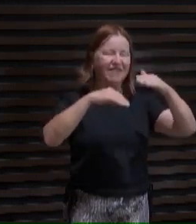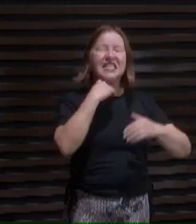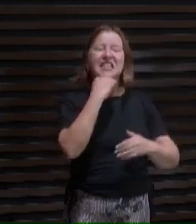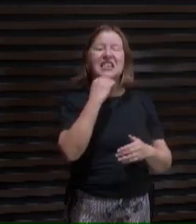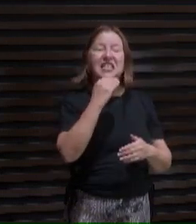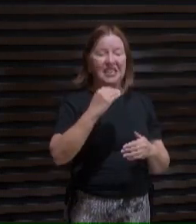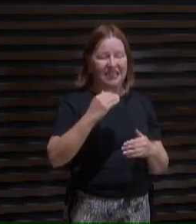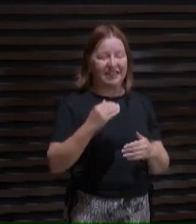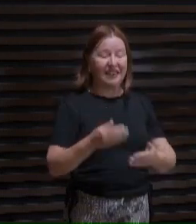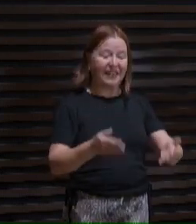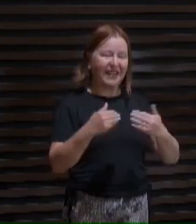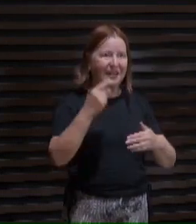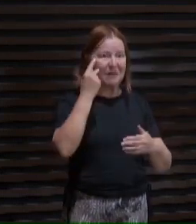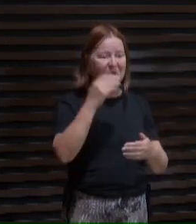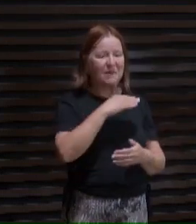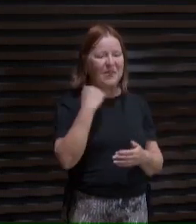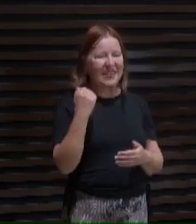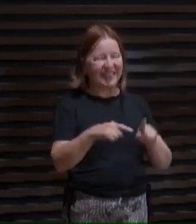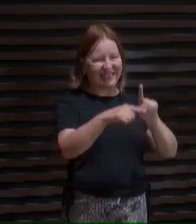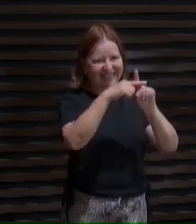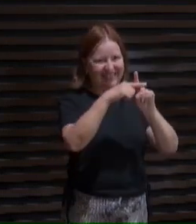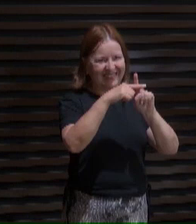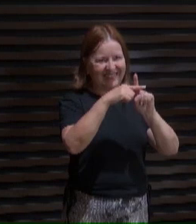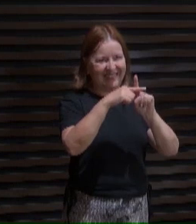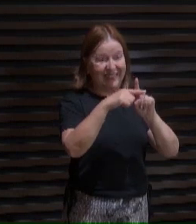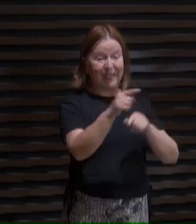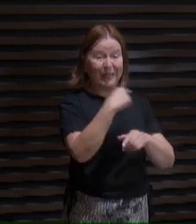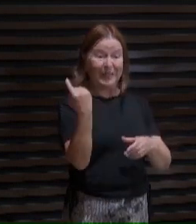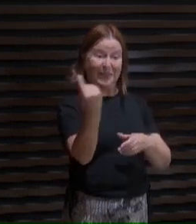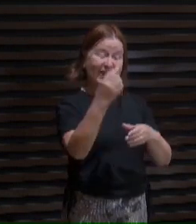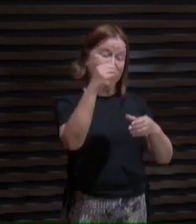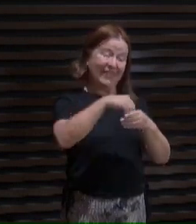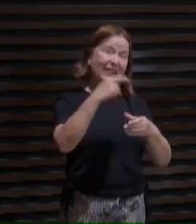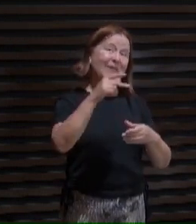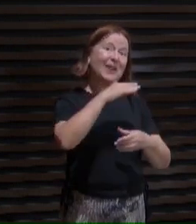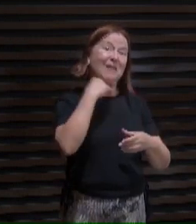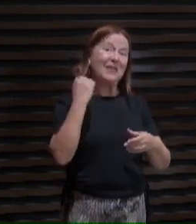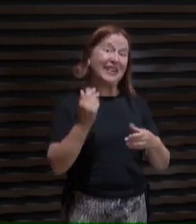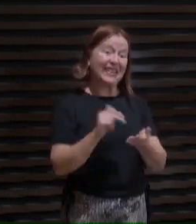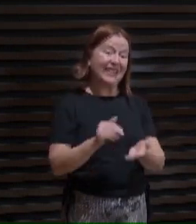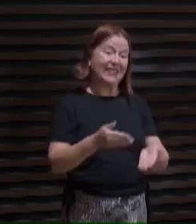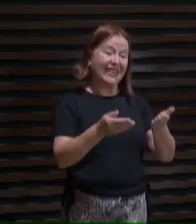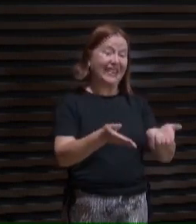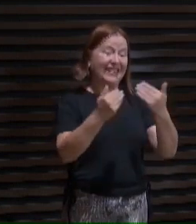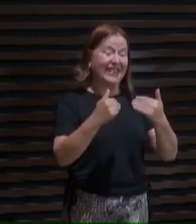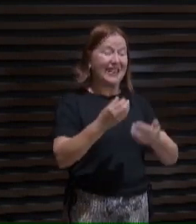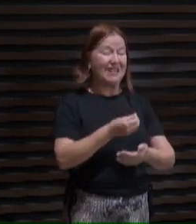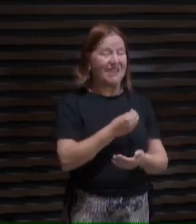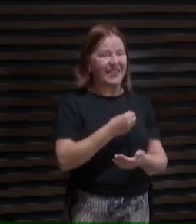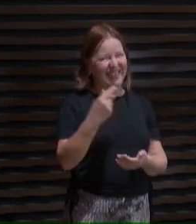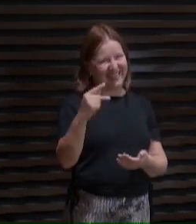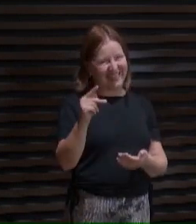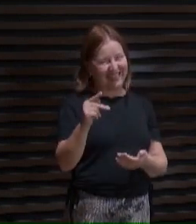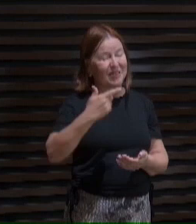foi dado para morrer numa cruz, nos incluir nessa morte, ressuscitar e nos dar a vida dele.